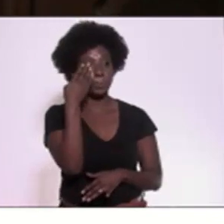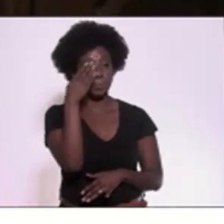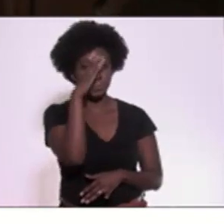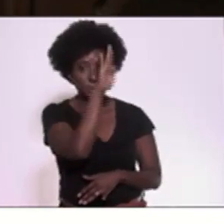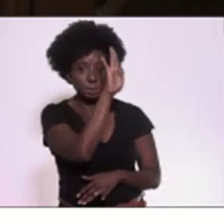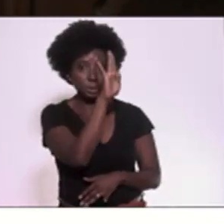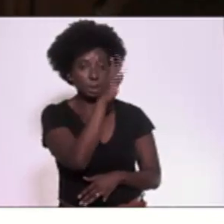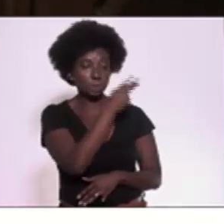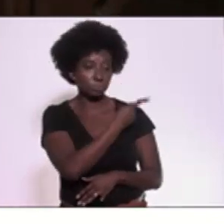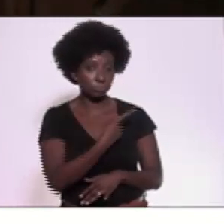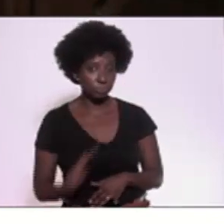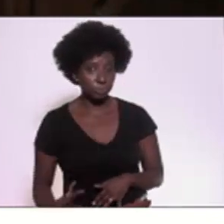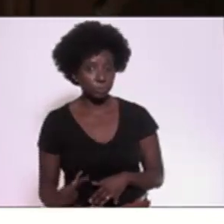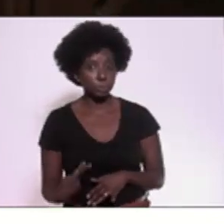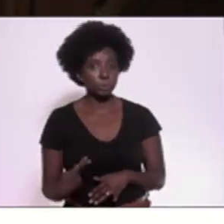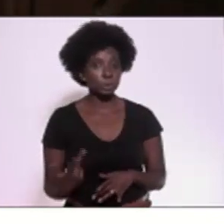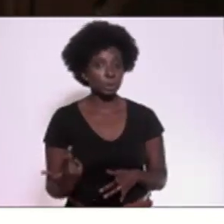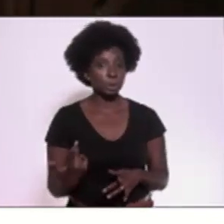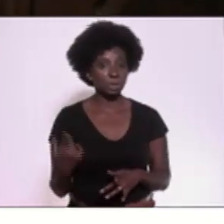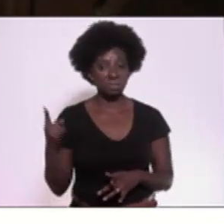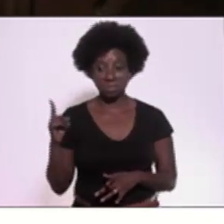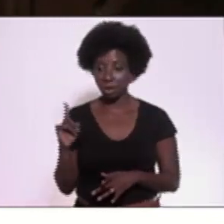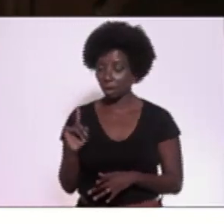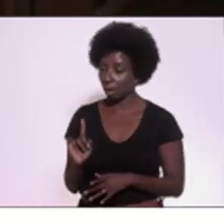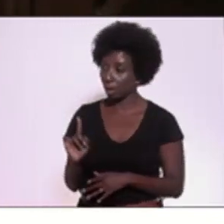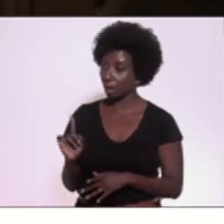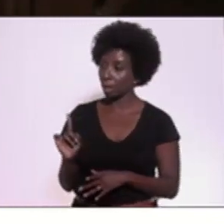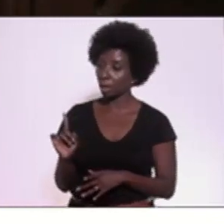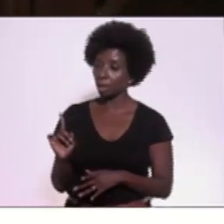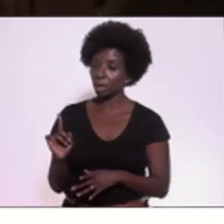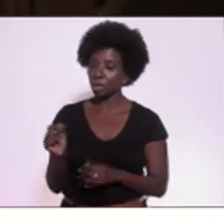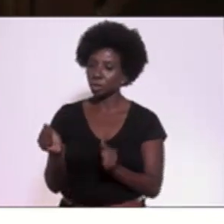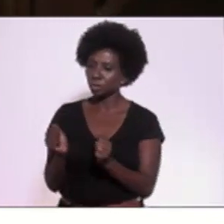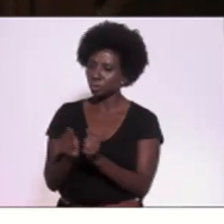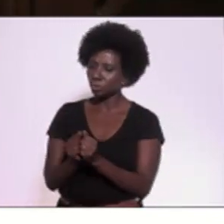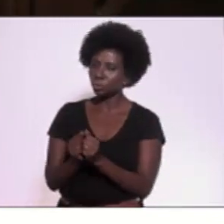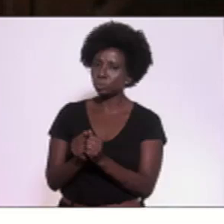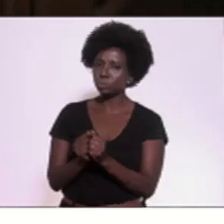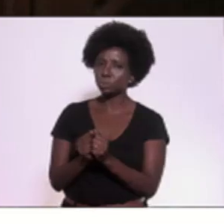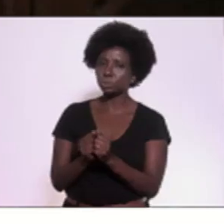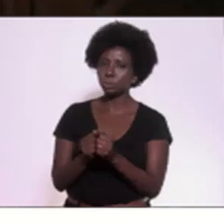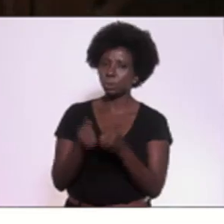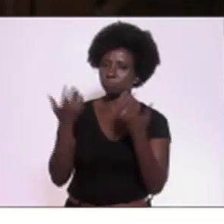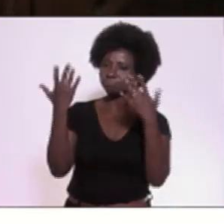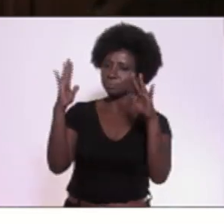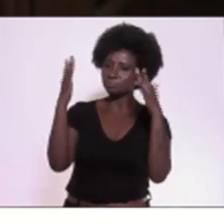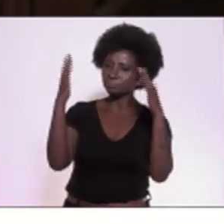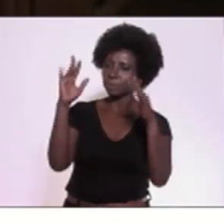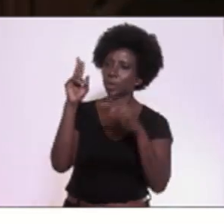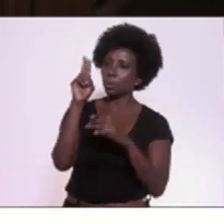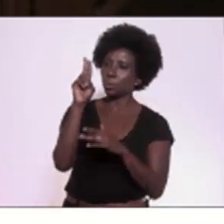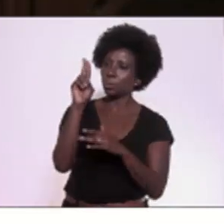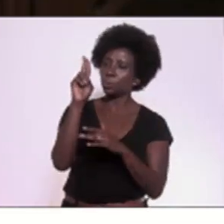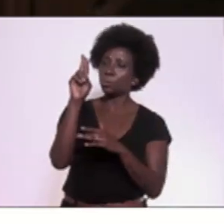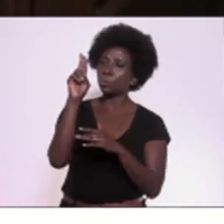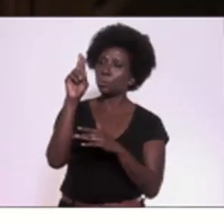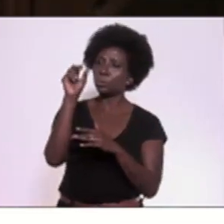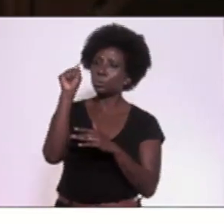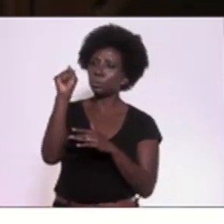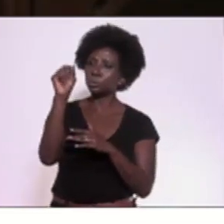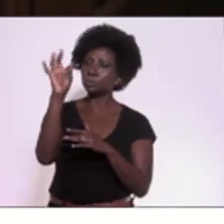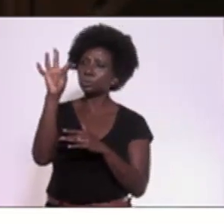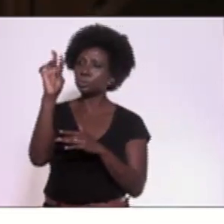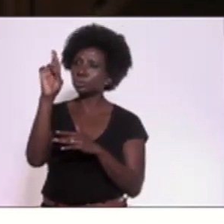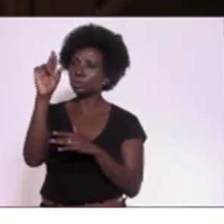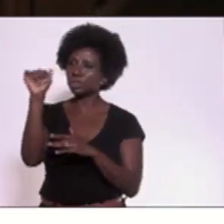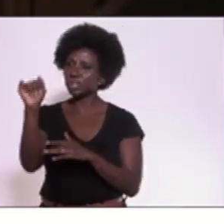outro momento, estava ali homenageando o Ustra, que foi o torturador da Dilma. Enfim, colocar esses